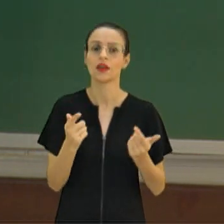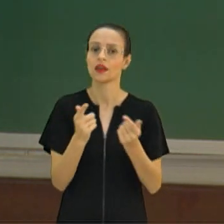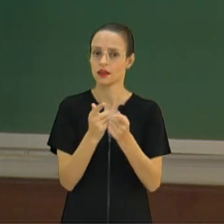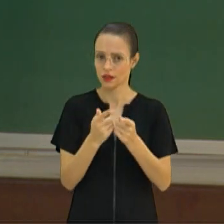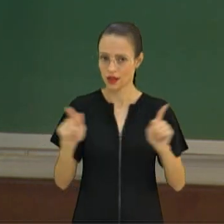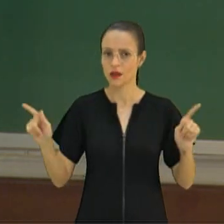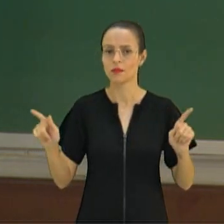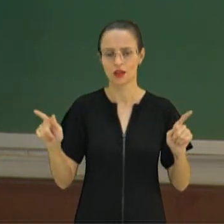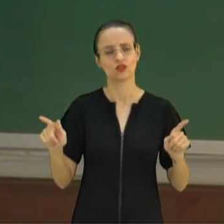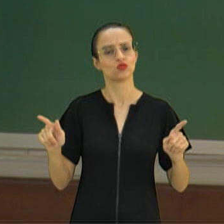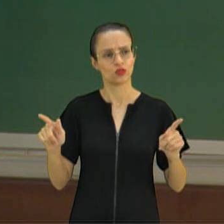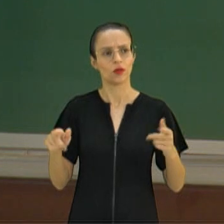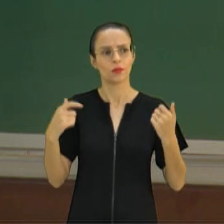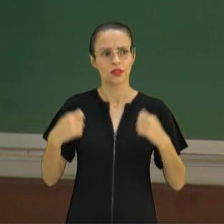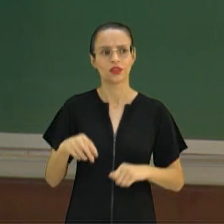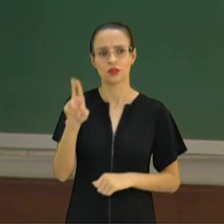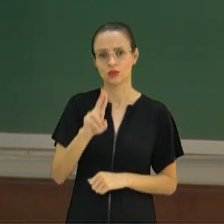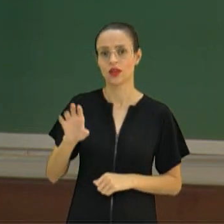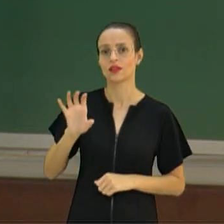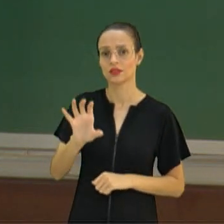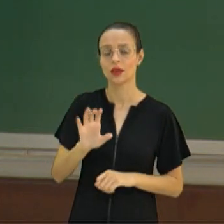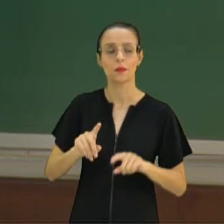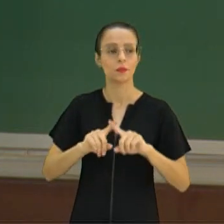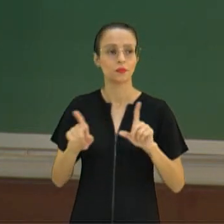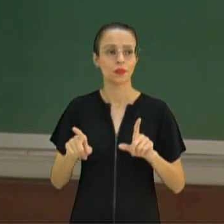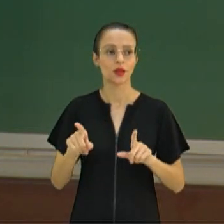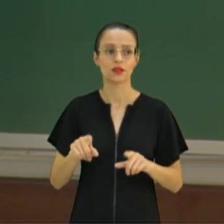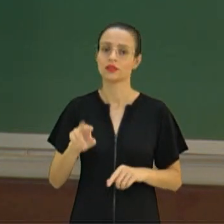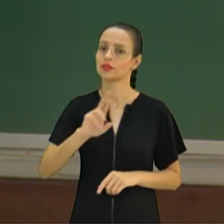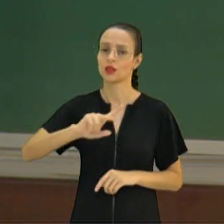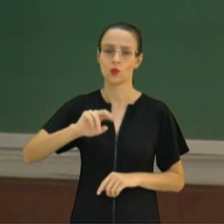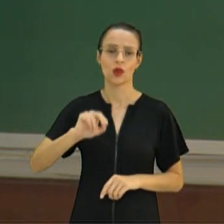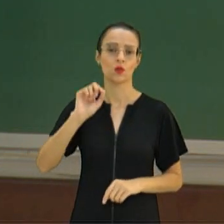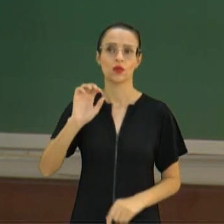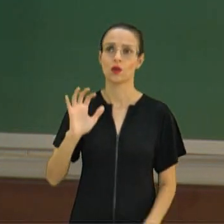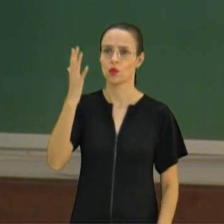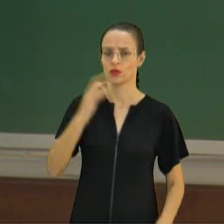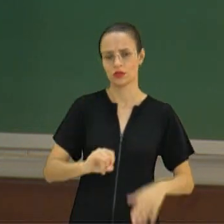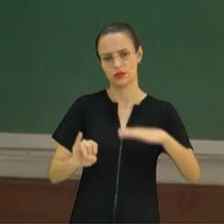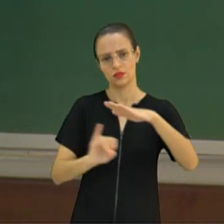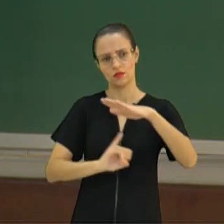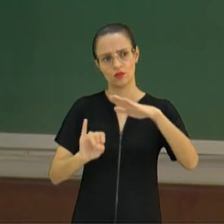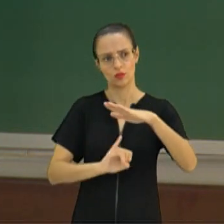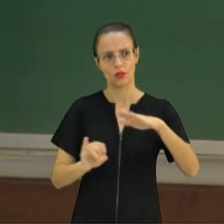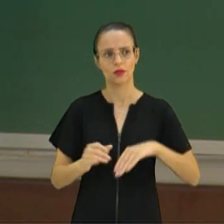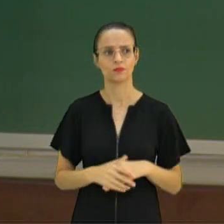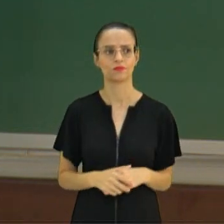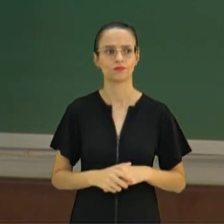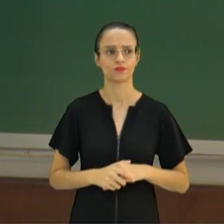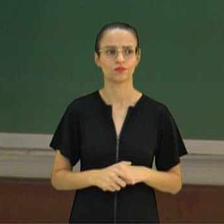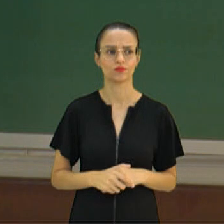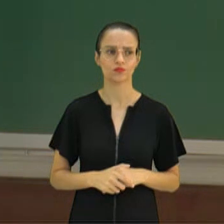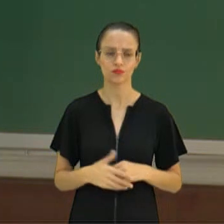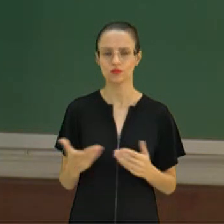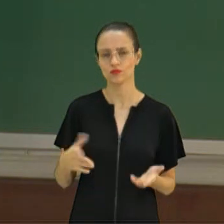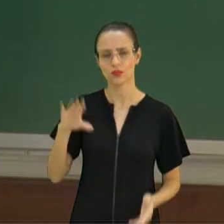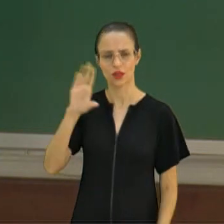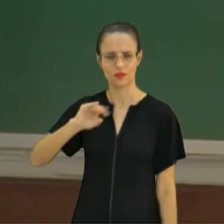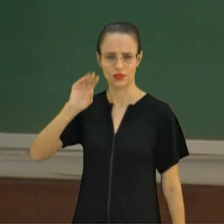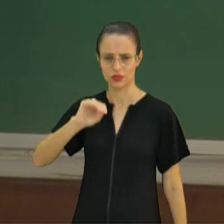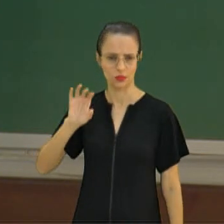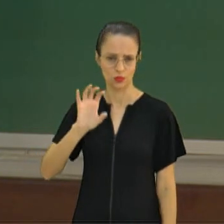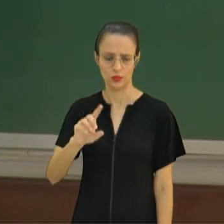gramática, deveríamos utilizar assim, mas não é o que ocorre no modo coloquial, no modo popular, quando falamos,